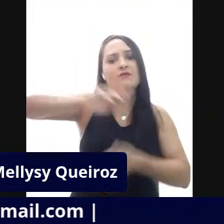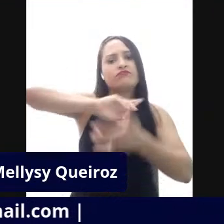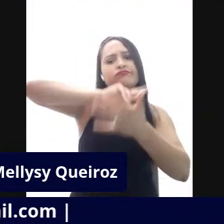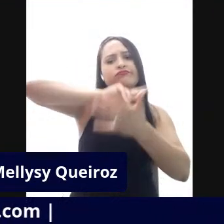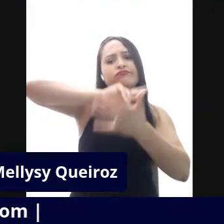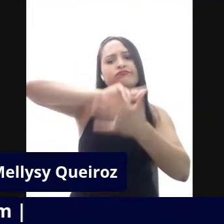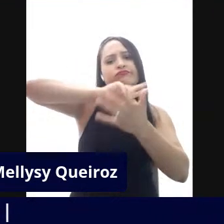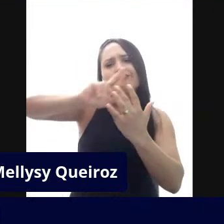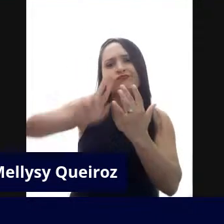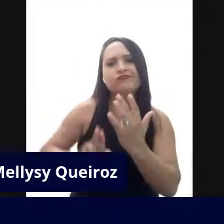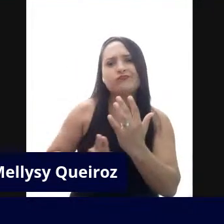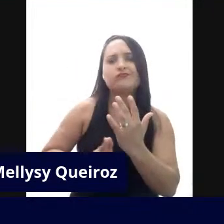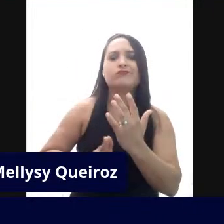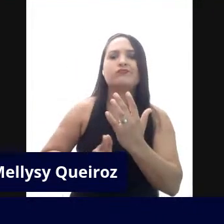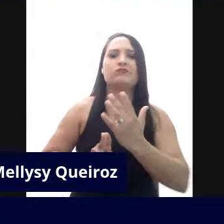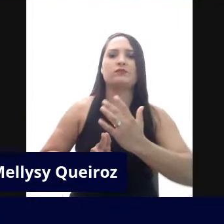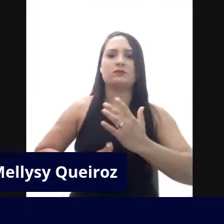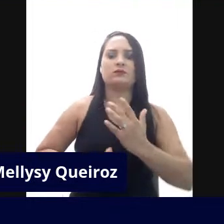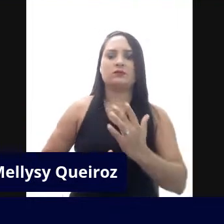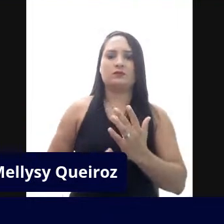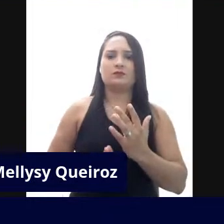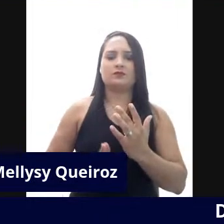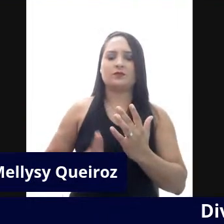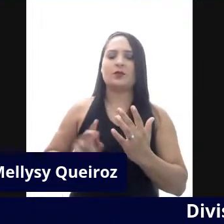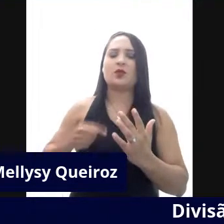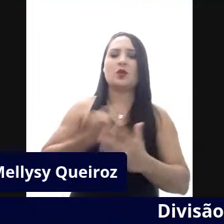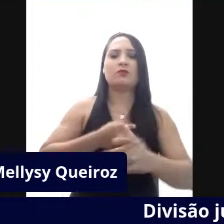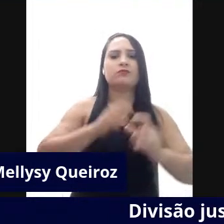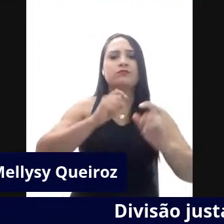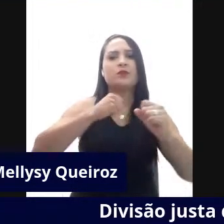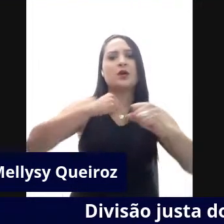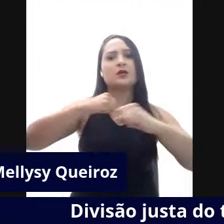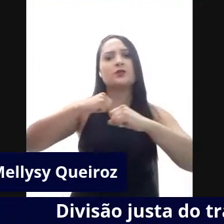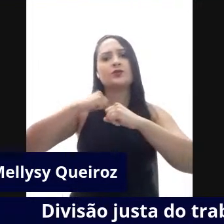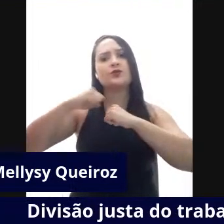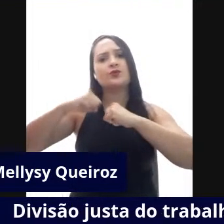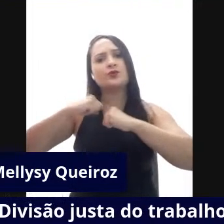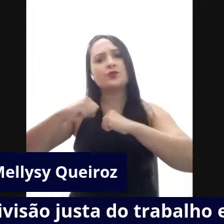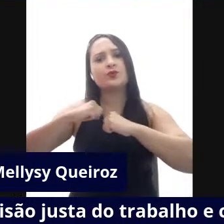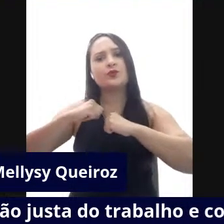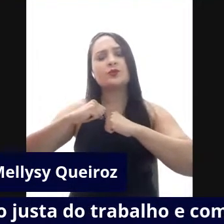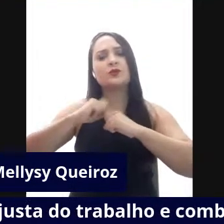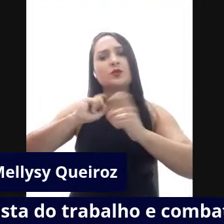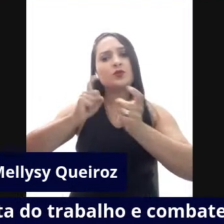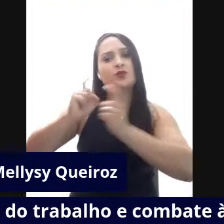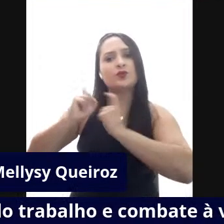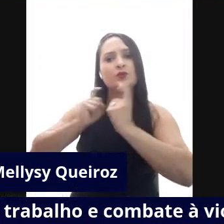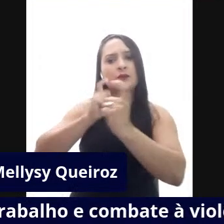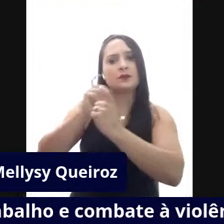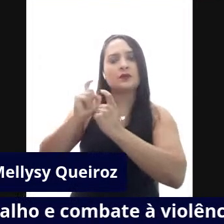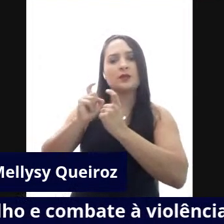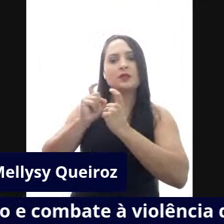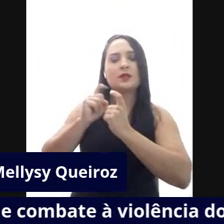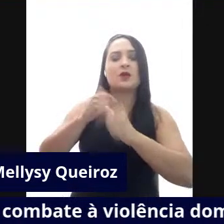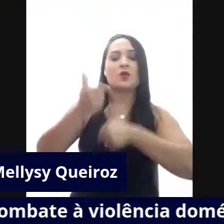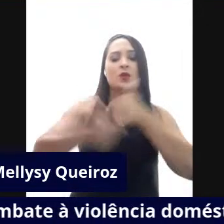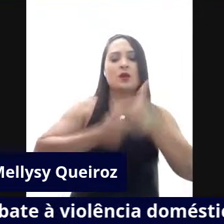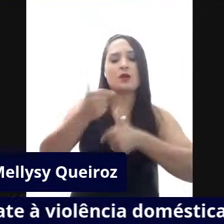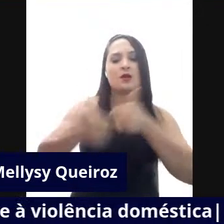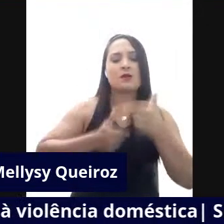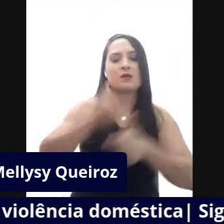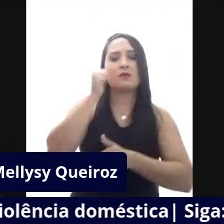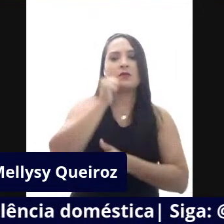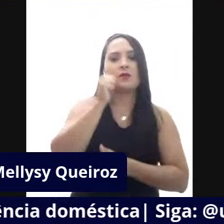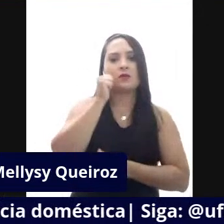em que fomos discutindo essa relação do trabalho das mulheres, da dedicação do